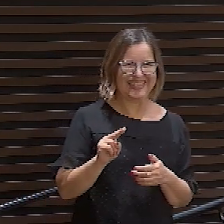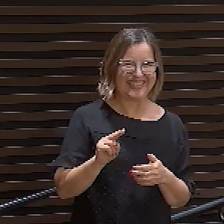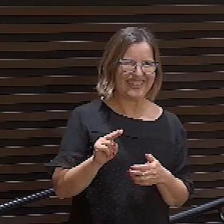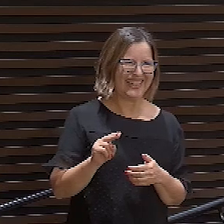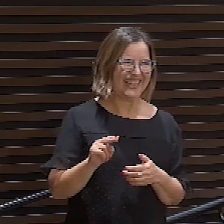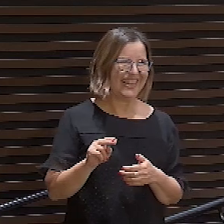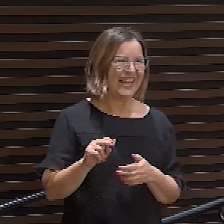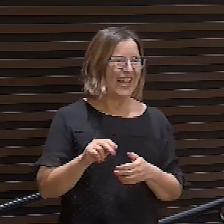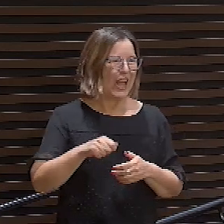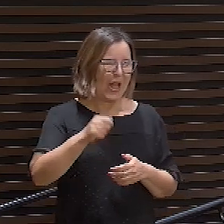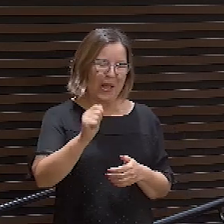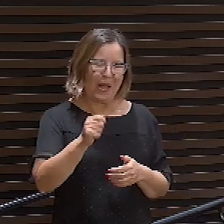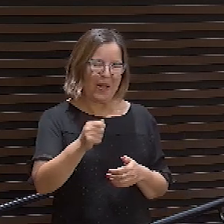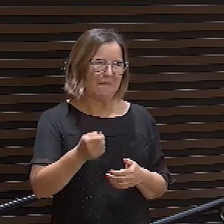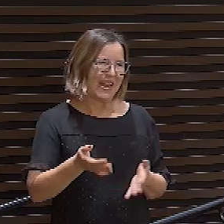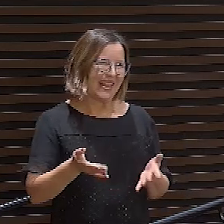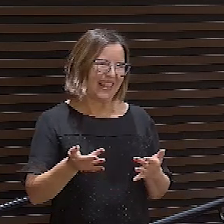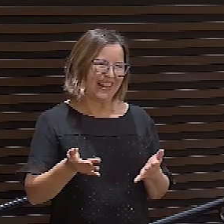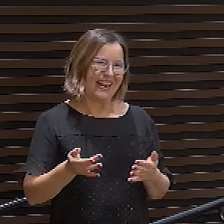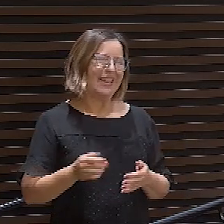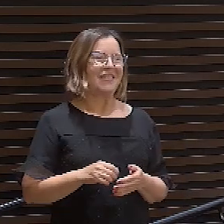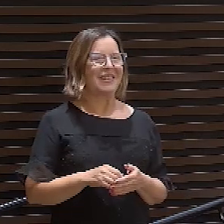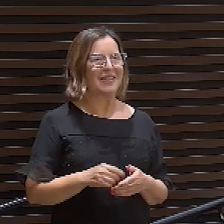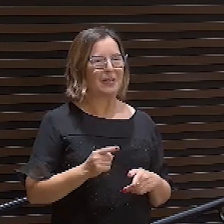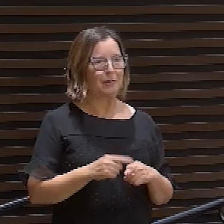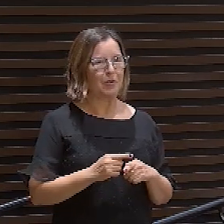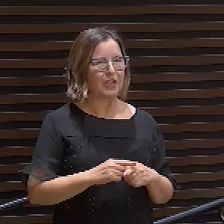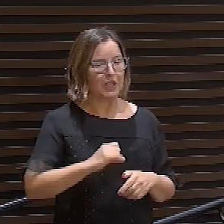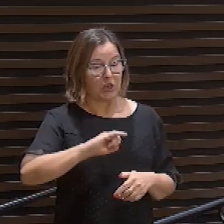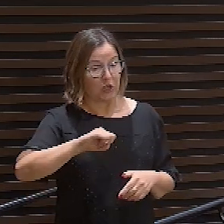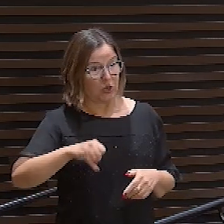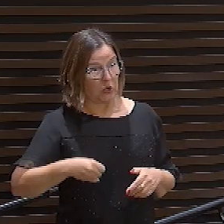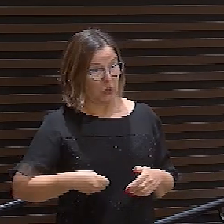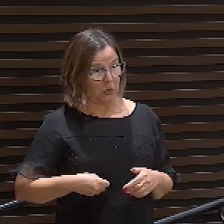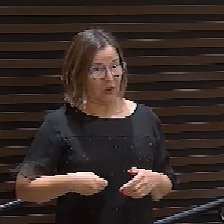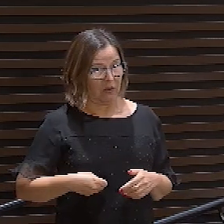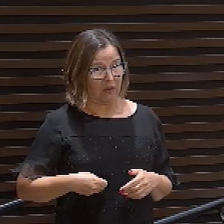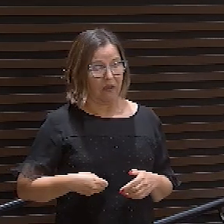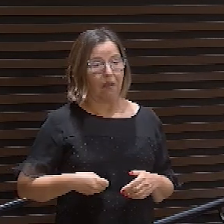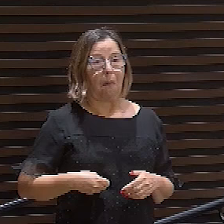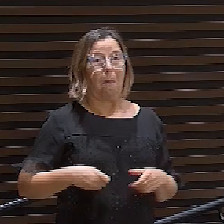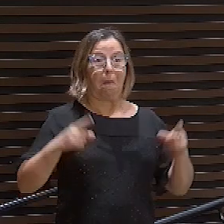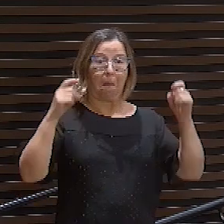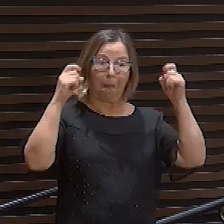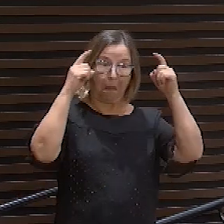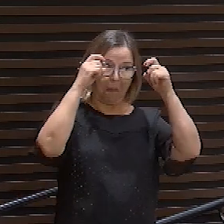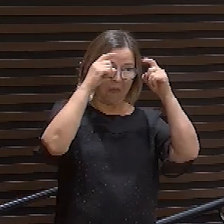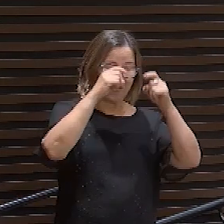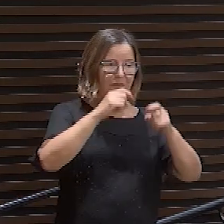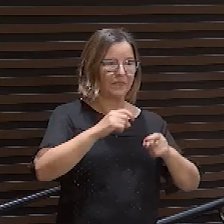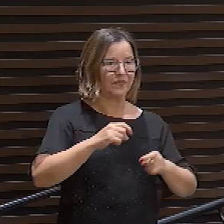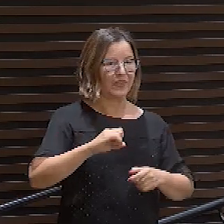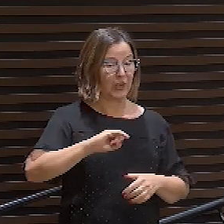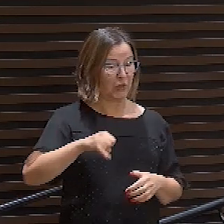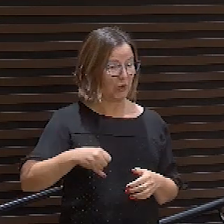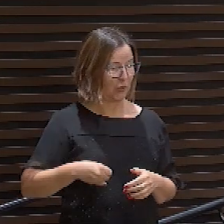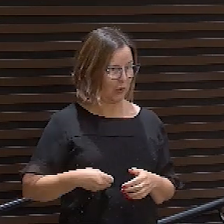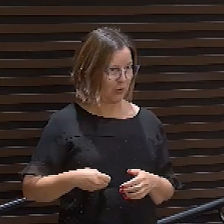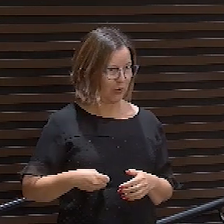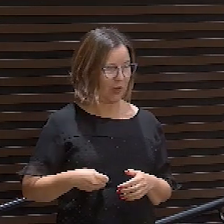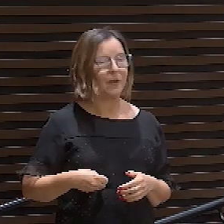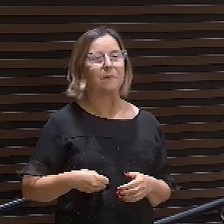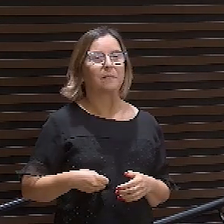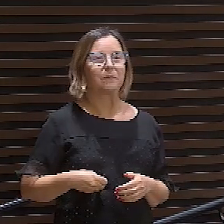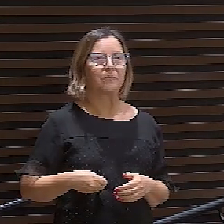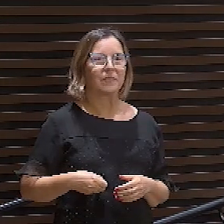O de Jó foi mais drástico. Jó se rendeu depois de algumas